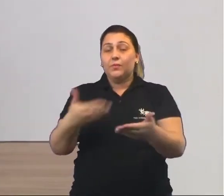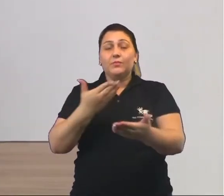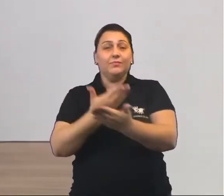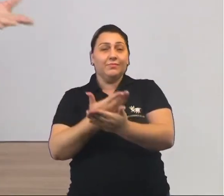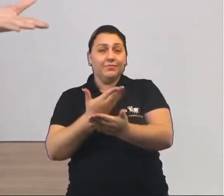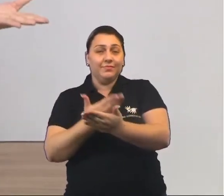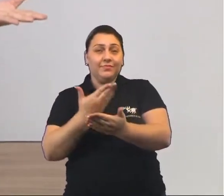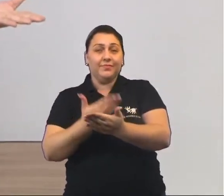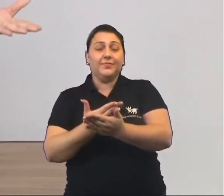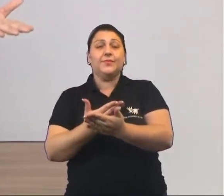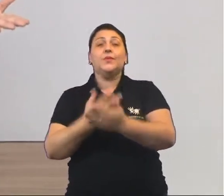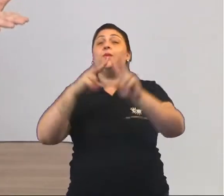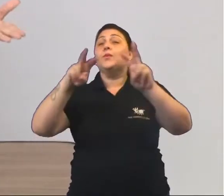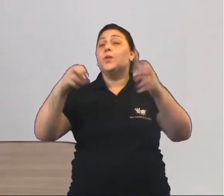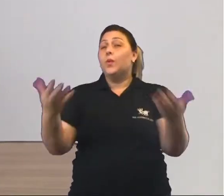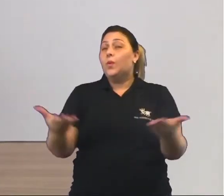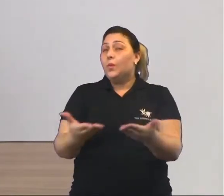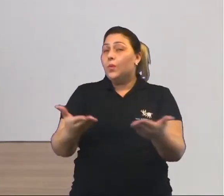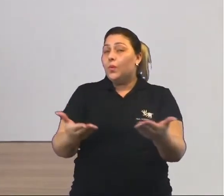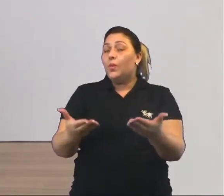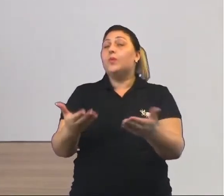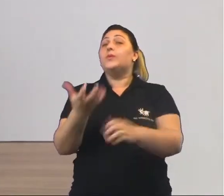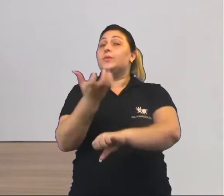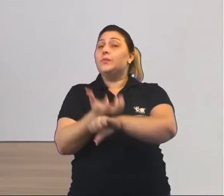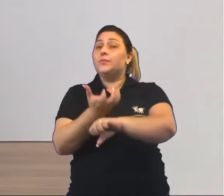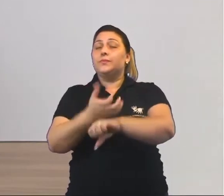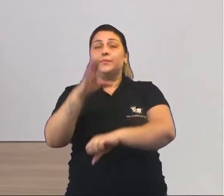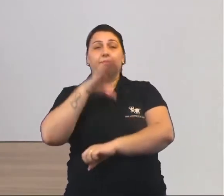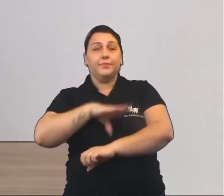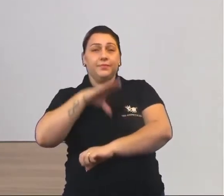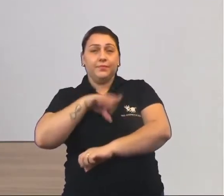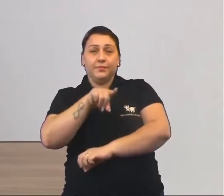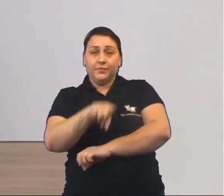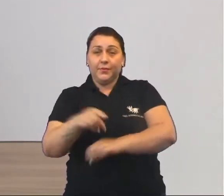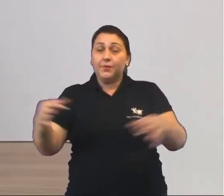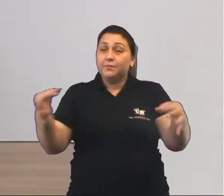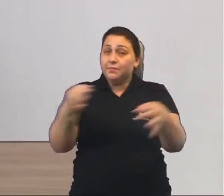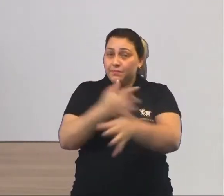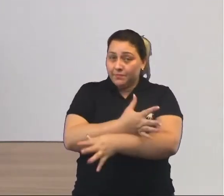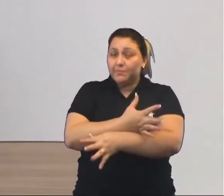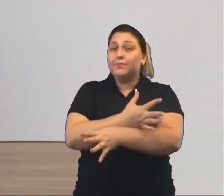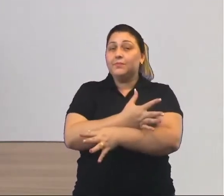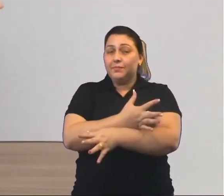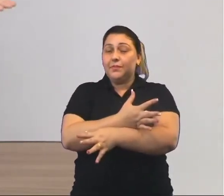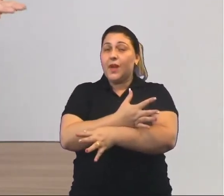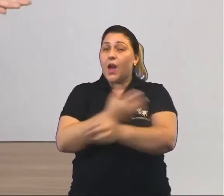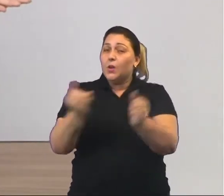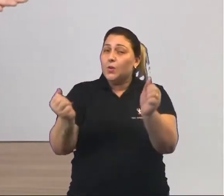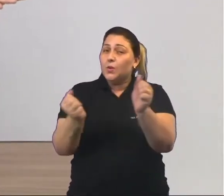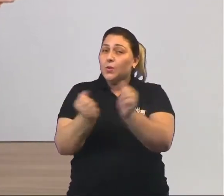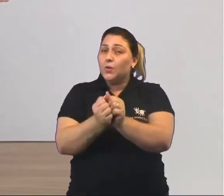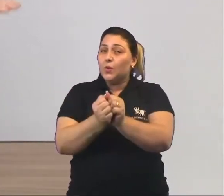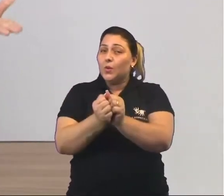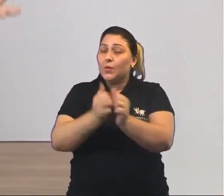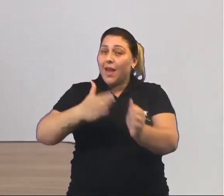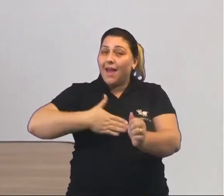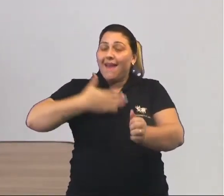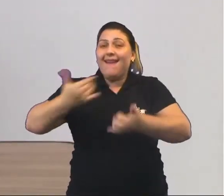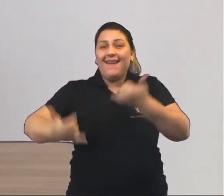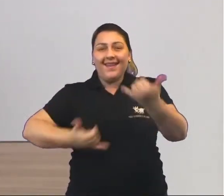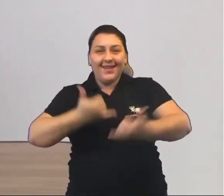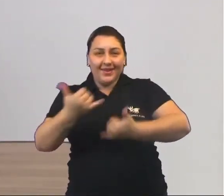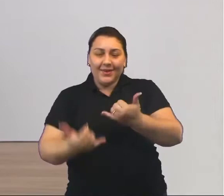uma aula. E o nosso componente hoje será língua portuguesa. Você está preparado para embarcar nessa aventura do